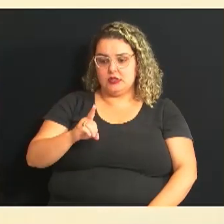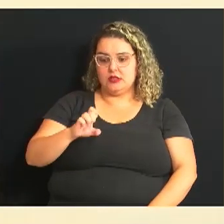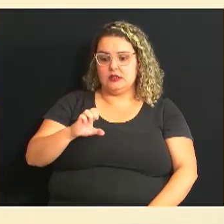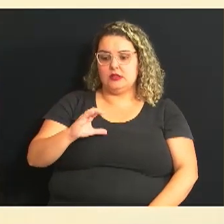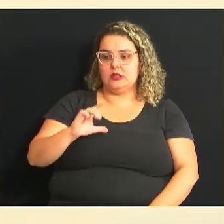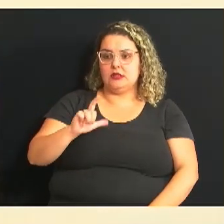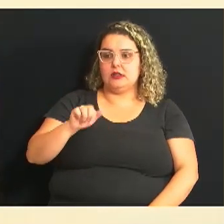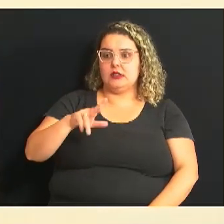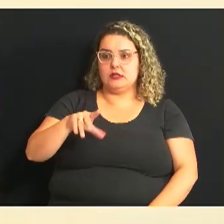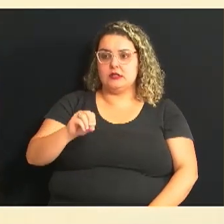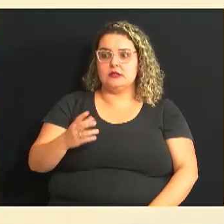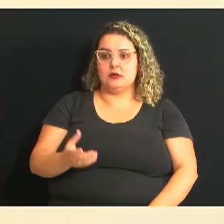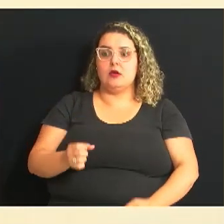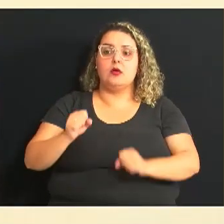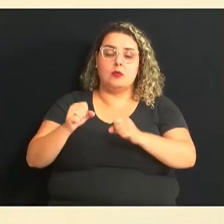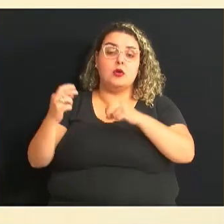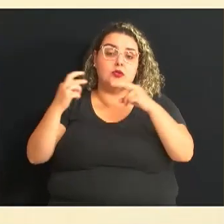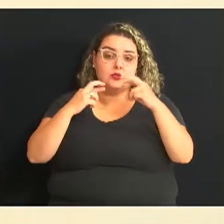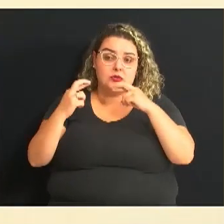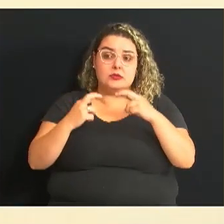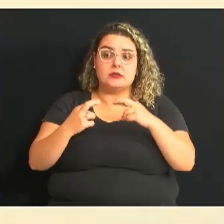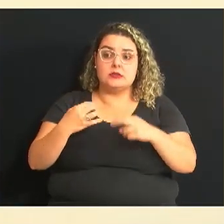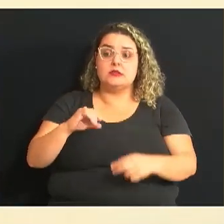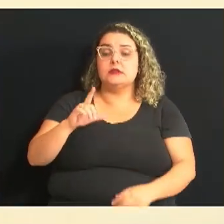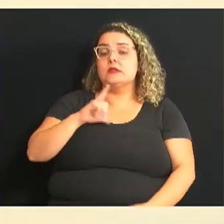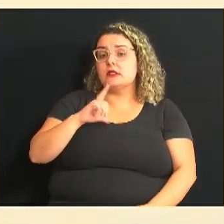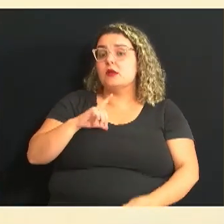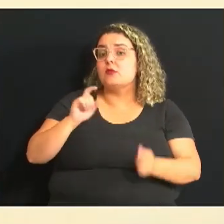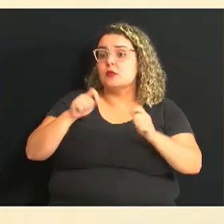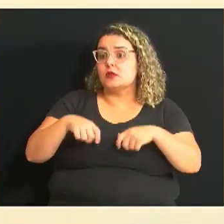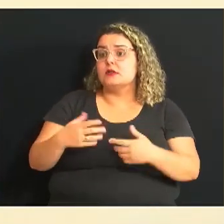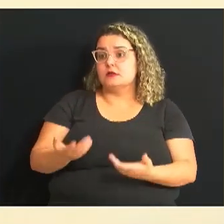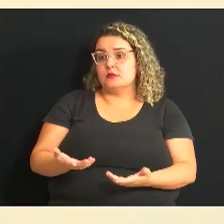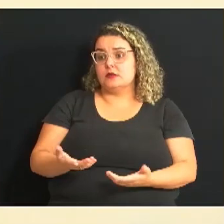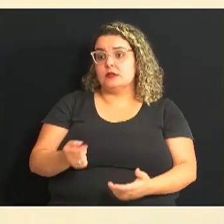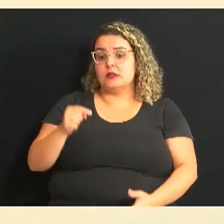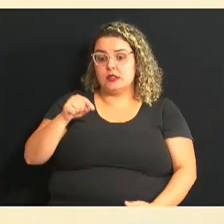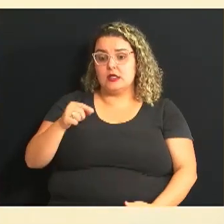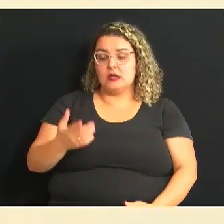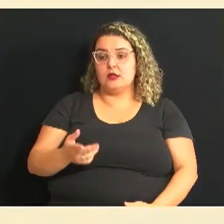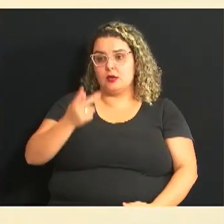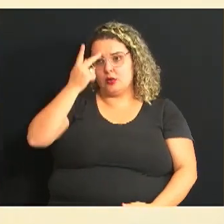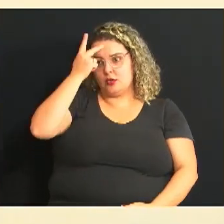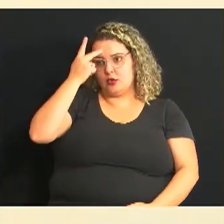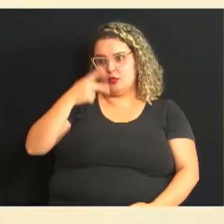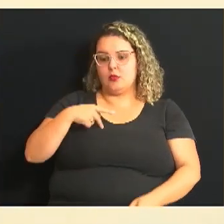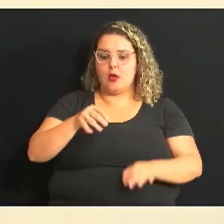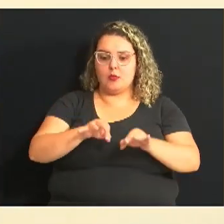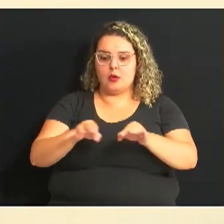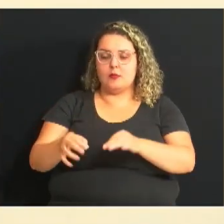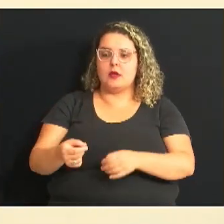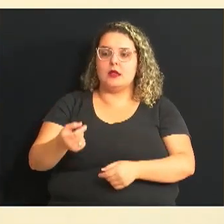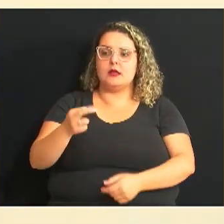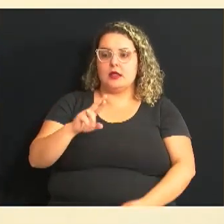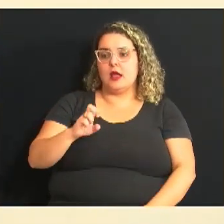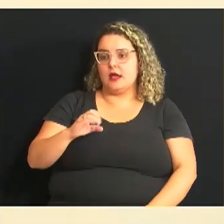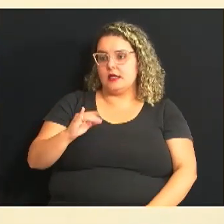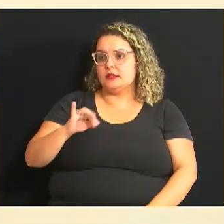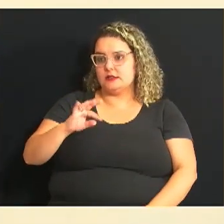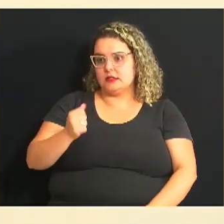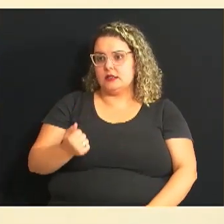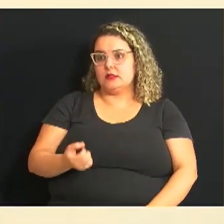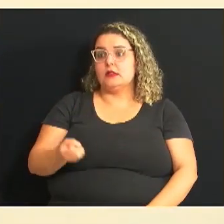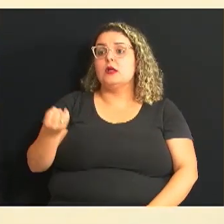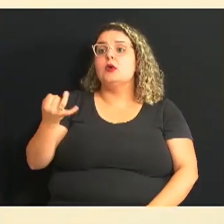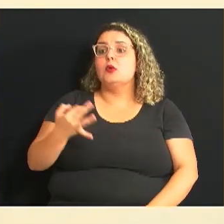que você pode verificar se ainda existe uma possibilidade, né? Nesse caso aí, o próprio programa da Receita calcula até quanto você